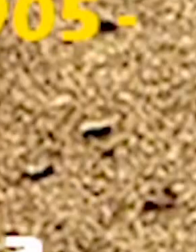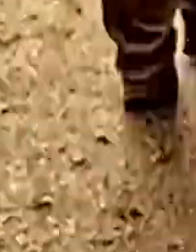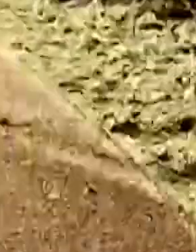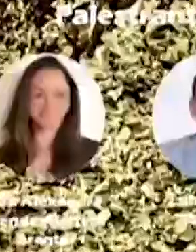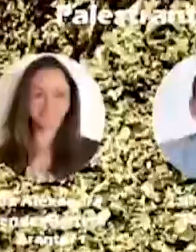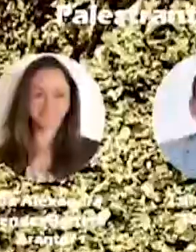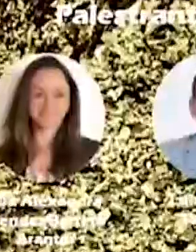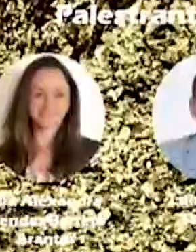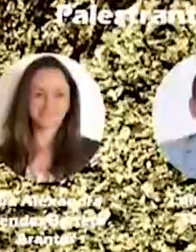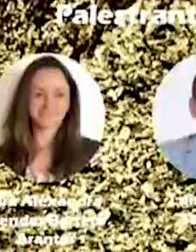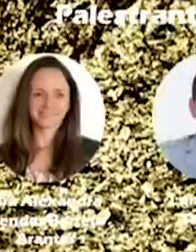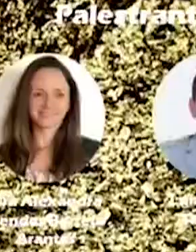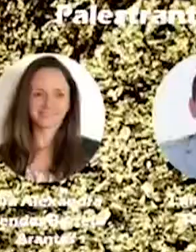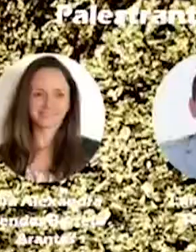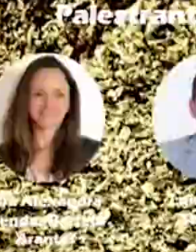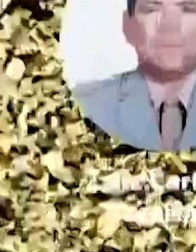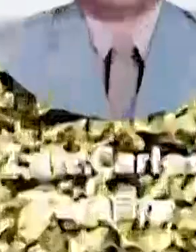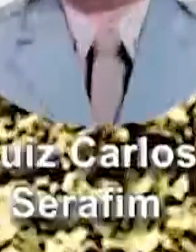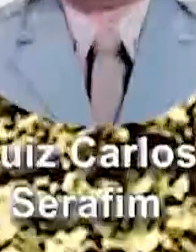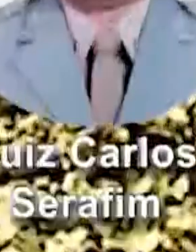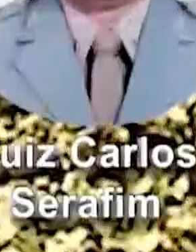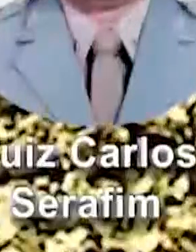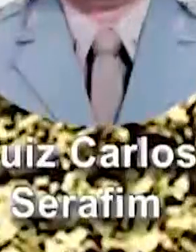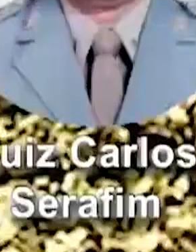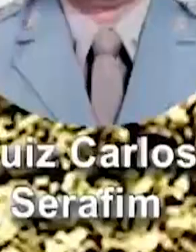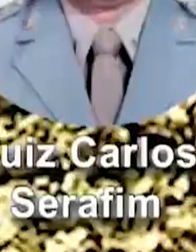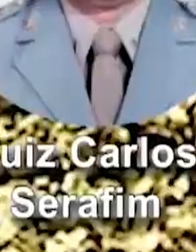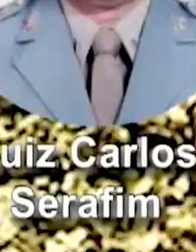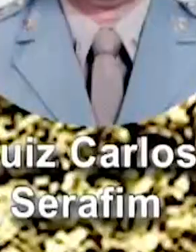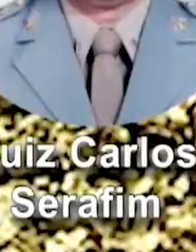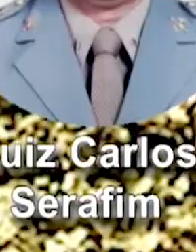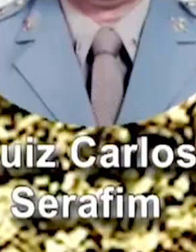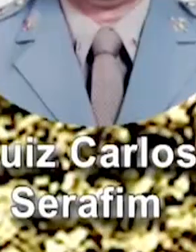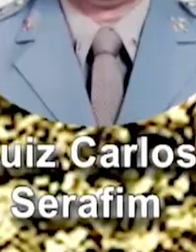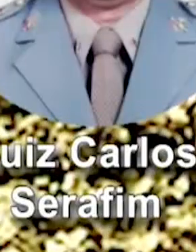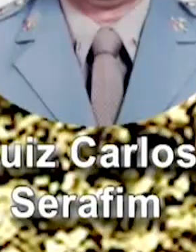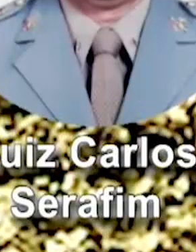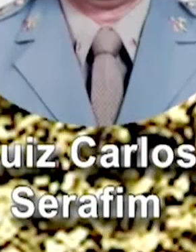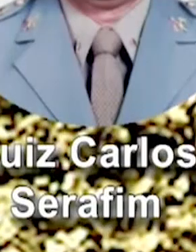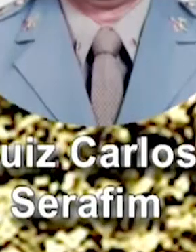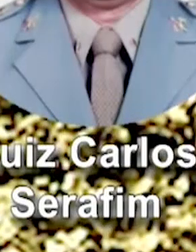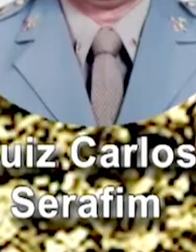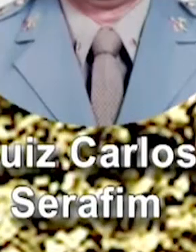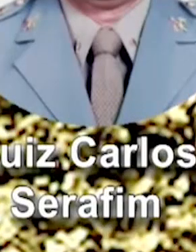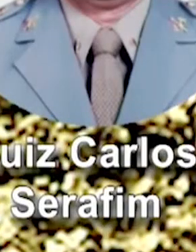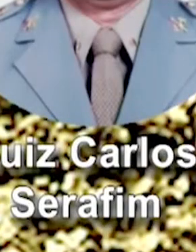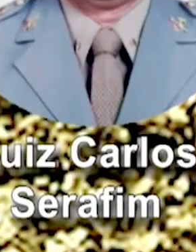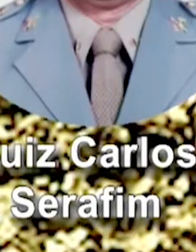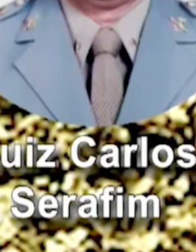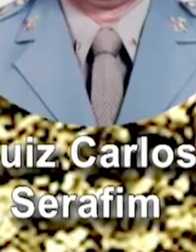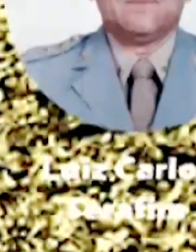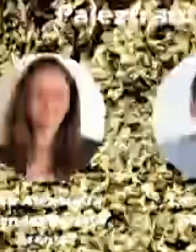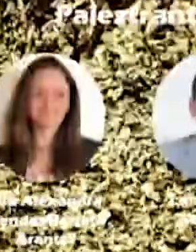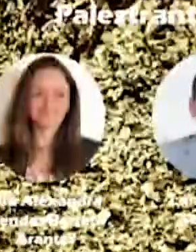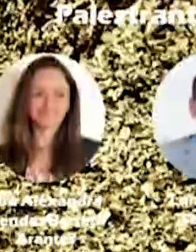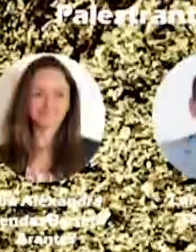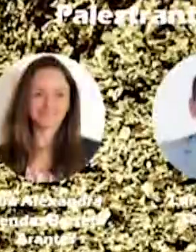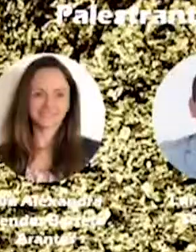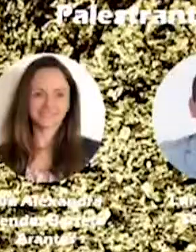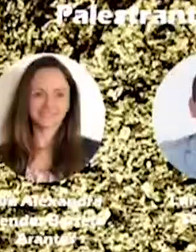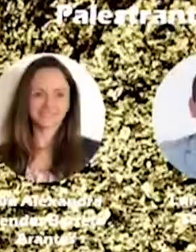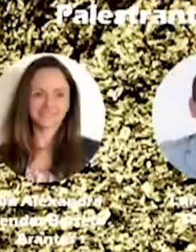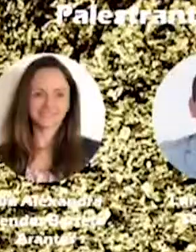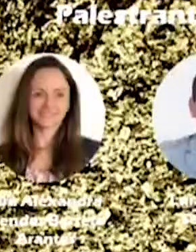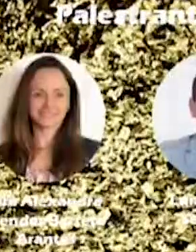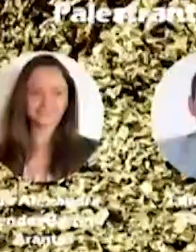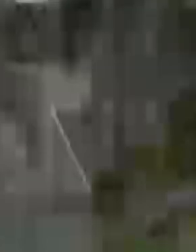auditório. O evento terá como palestrantes a doutora Alessandra Mendes Barreto Arantes e o irmão Luiz Carlos Serafim.